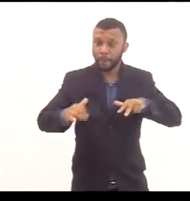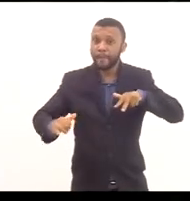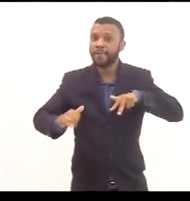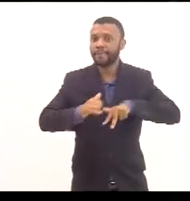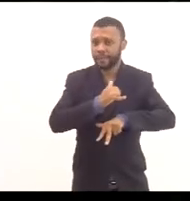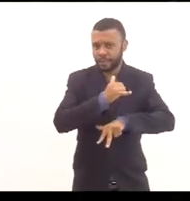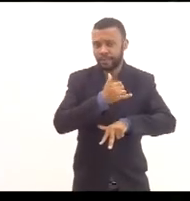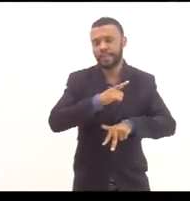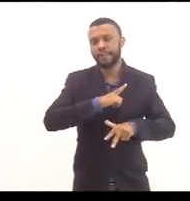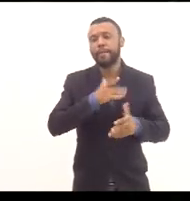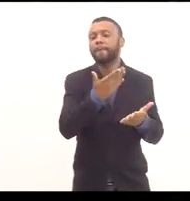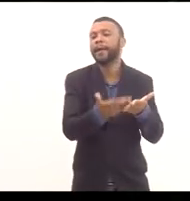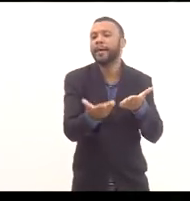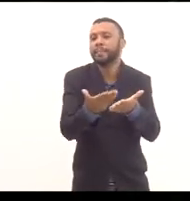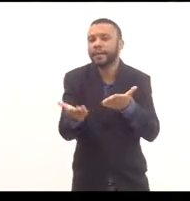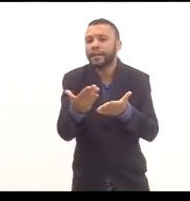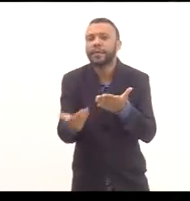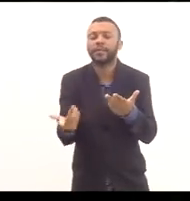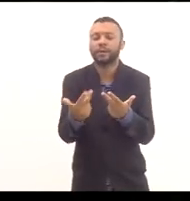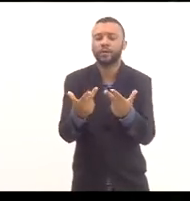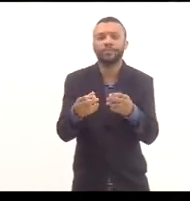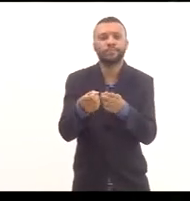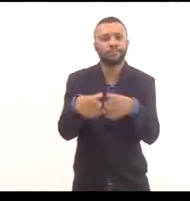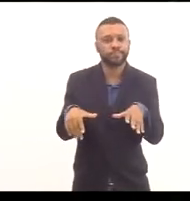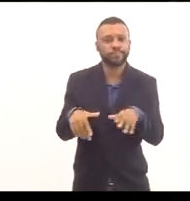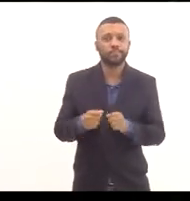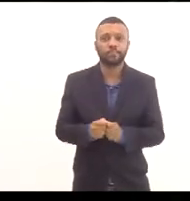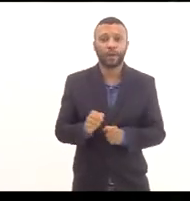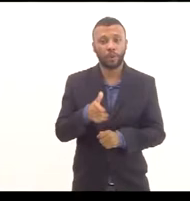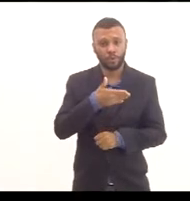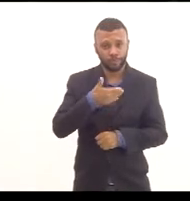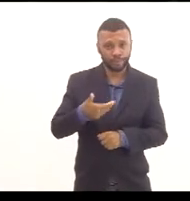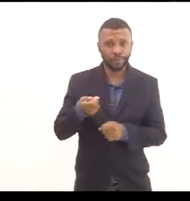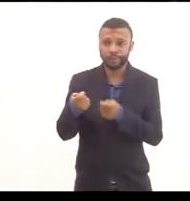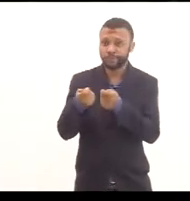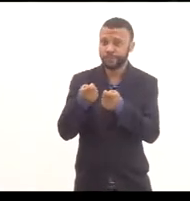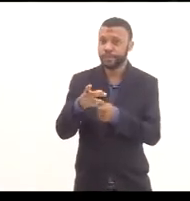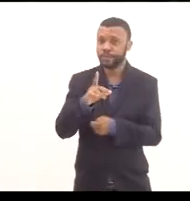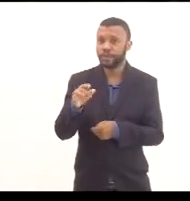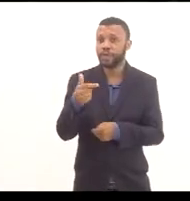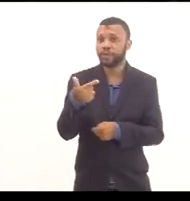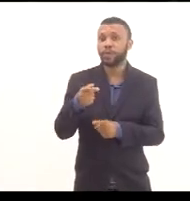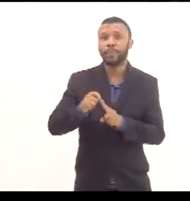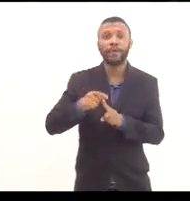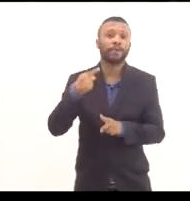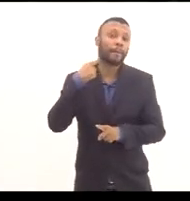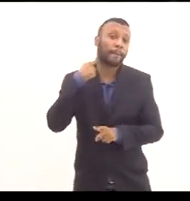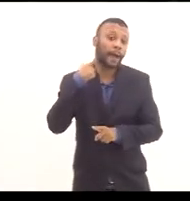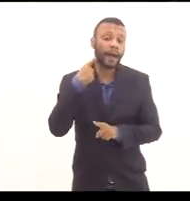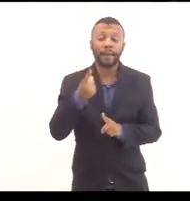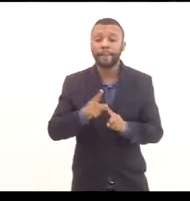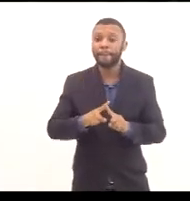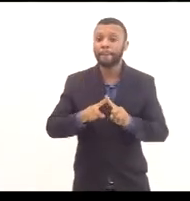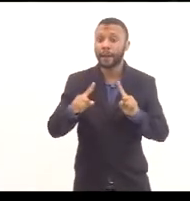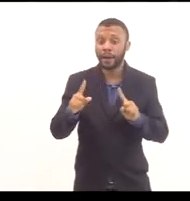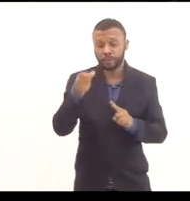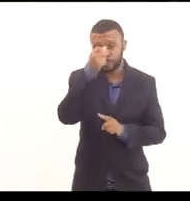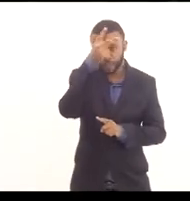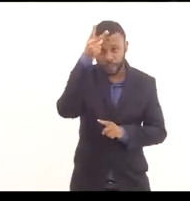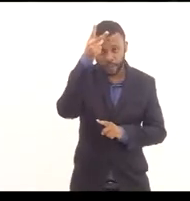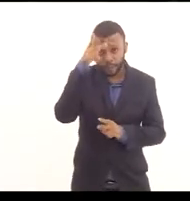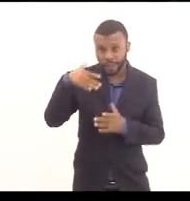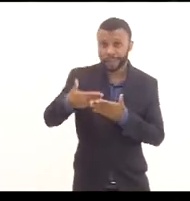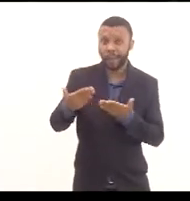para quem teve perdas ele foi regulamentado pelo Estado em Dois de Maio mas o município ainda não